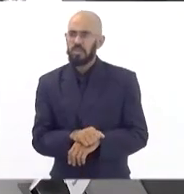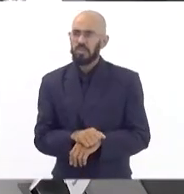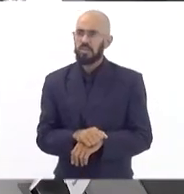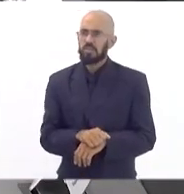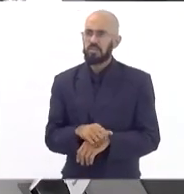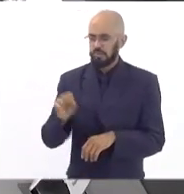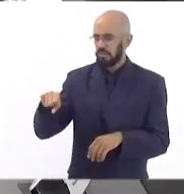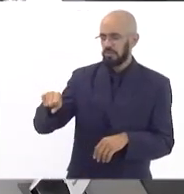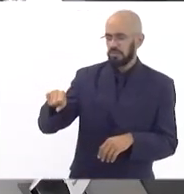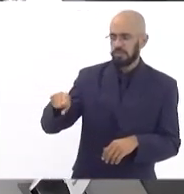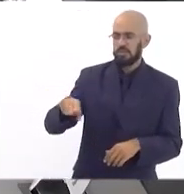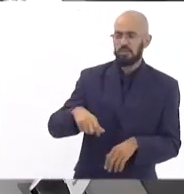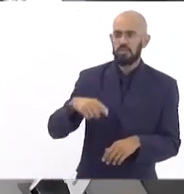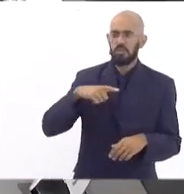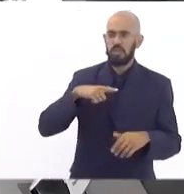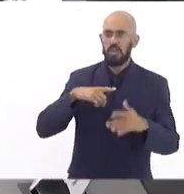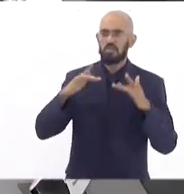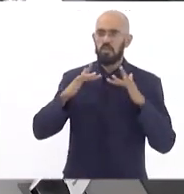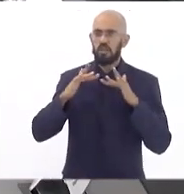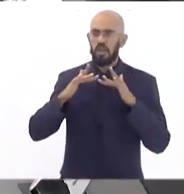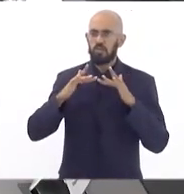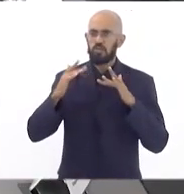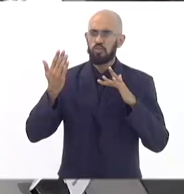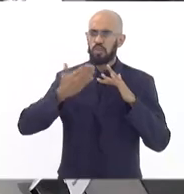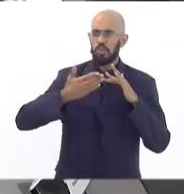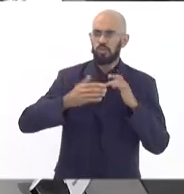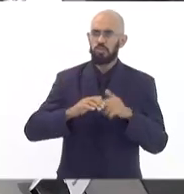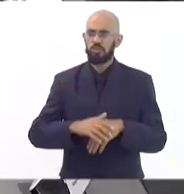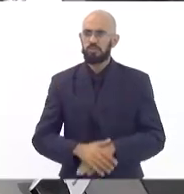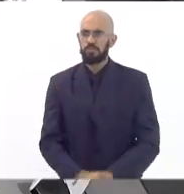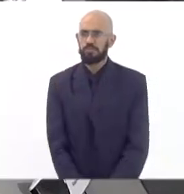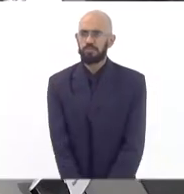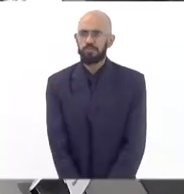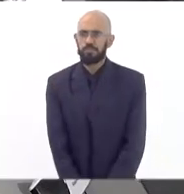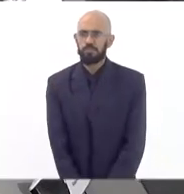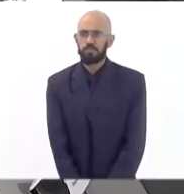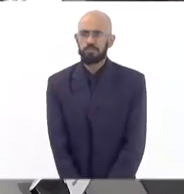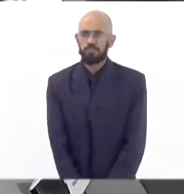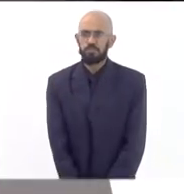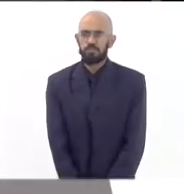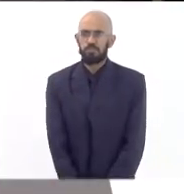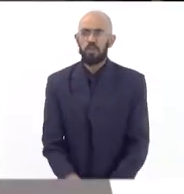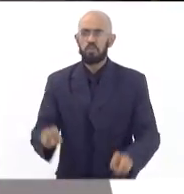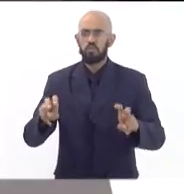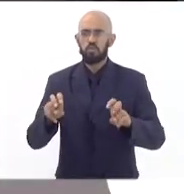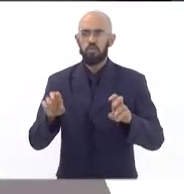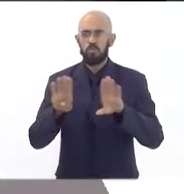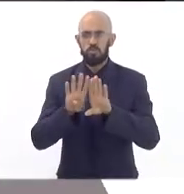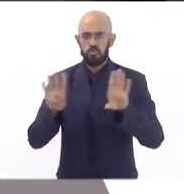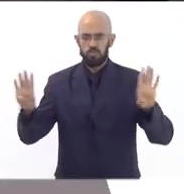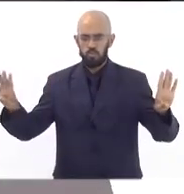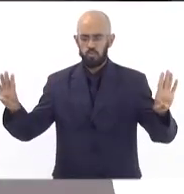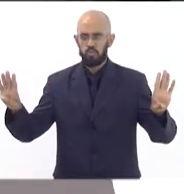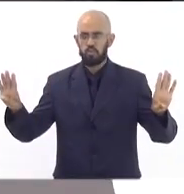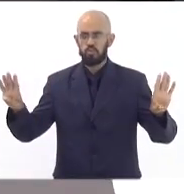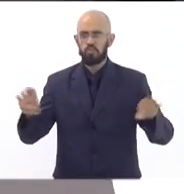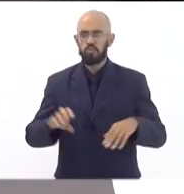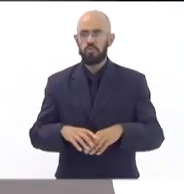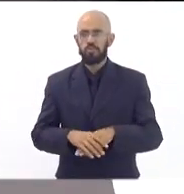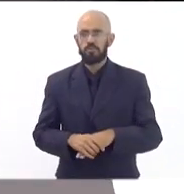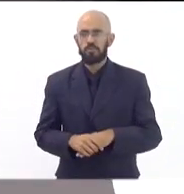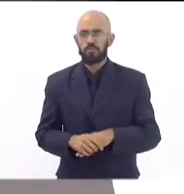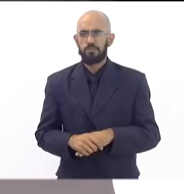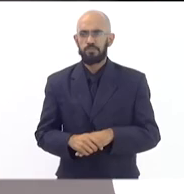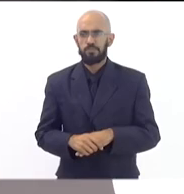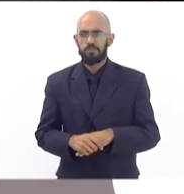nosso pessoal tem essa esse contato direto e com relação aos muros no ano não